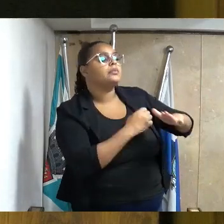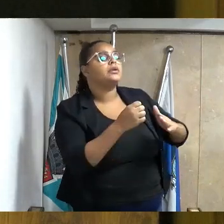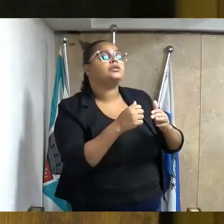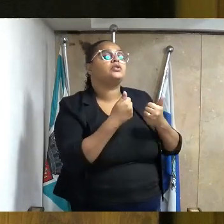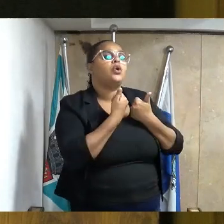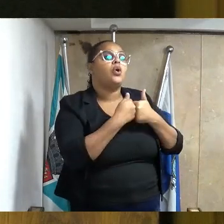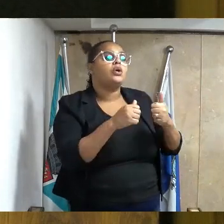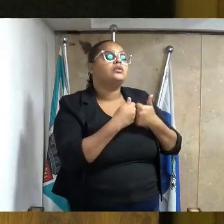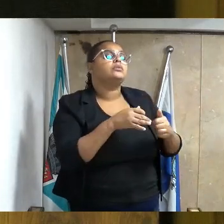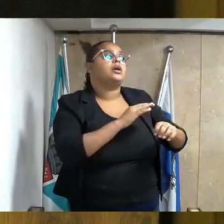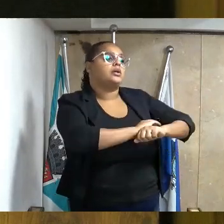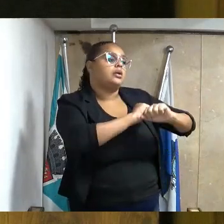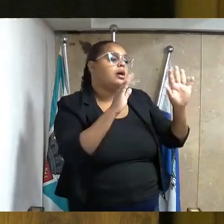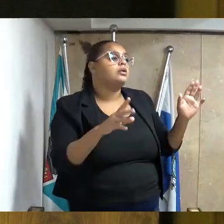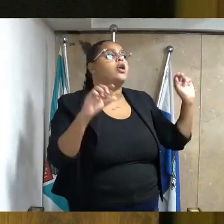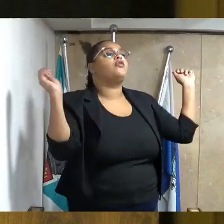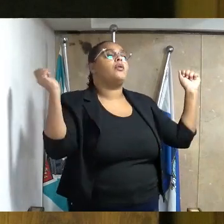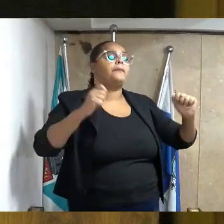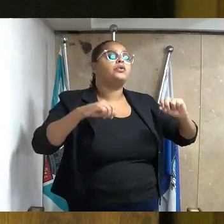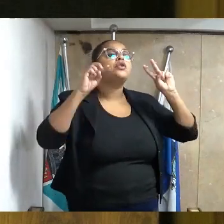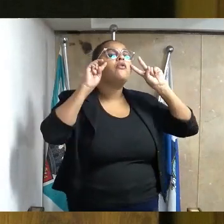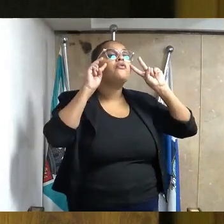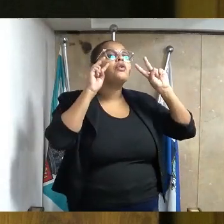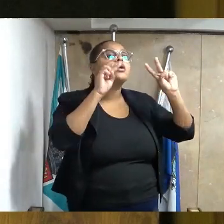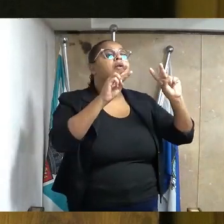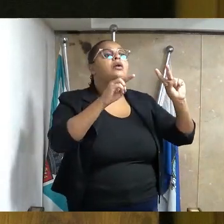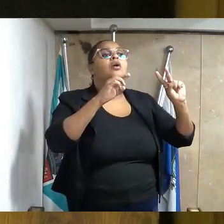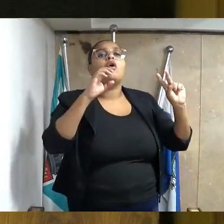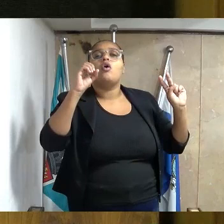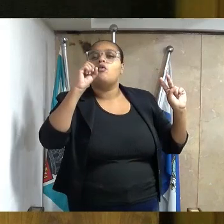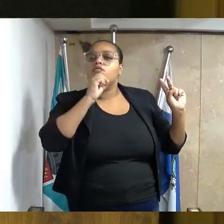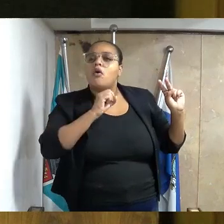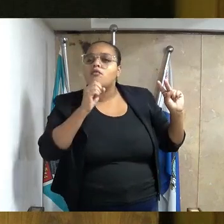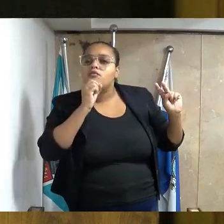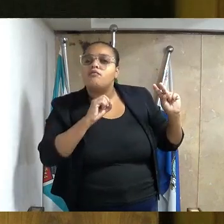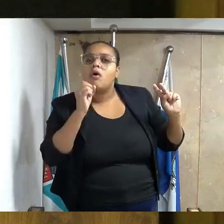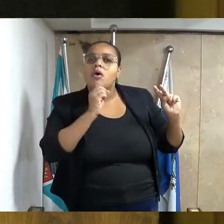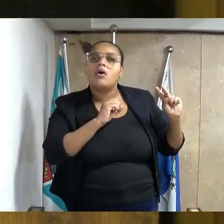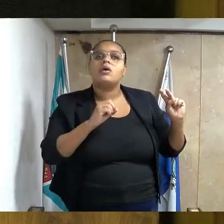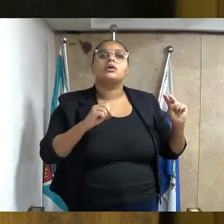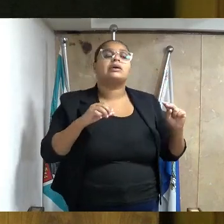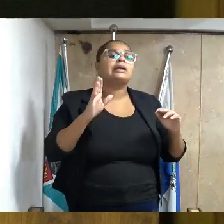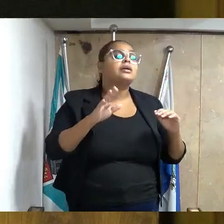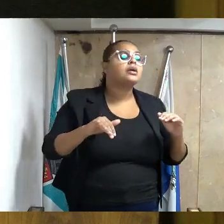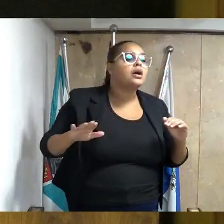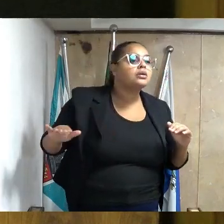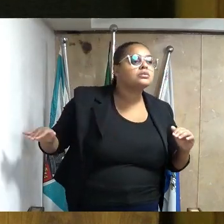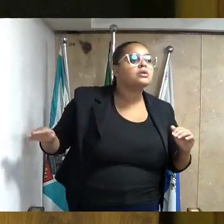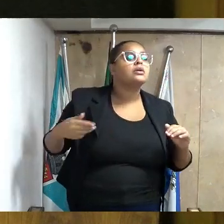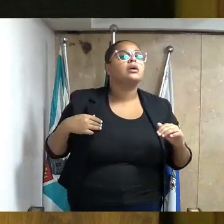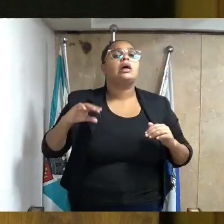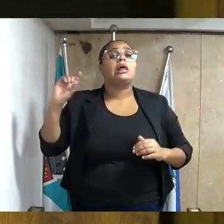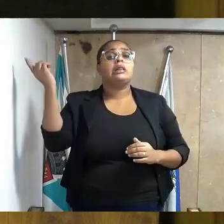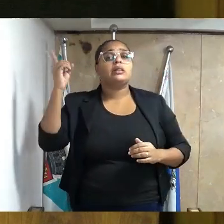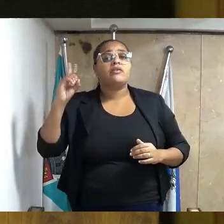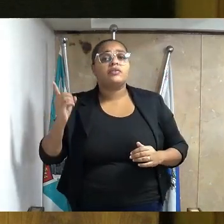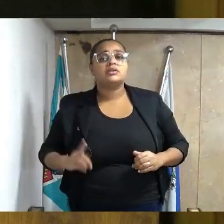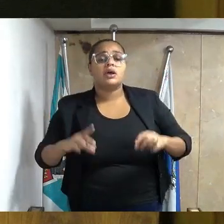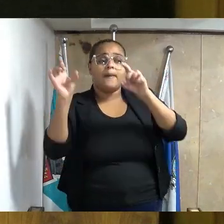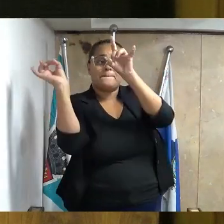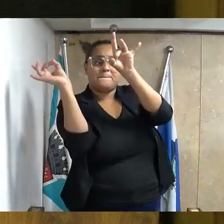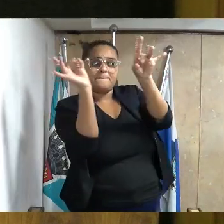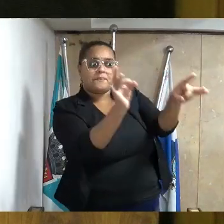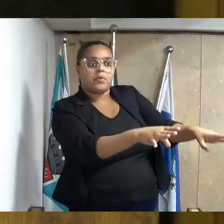claro. Foi possível constatar idosos, pacientes com alta em cirurgia, crianças, deficientes largados à